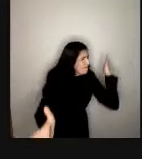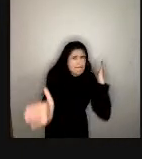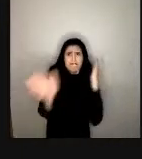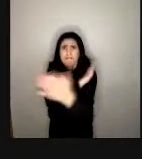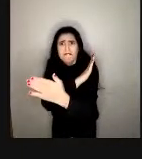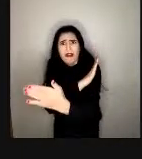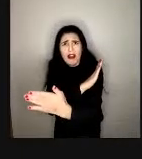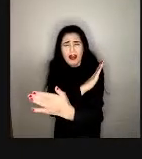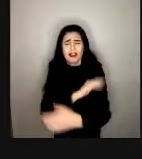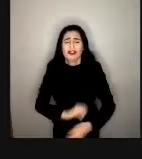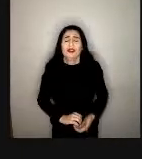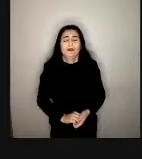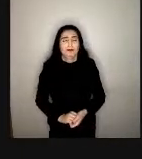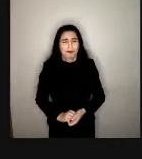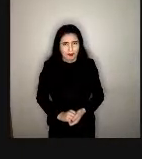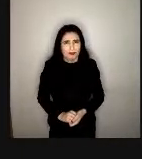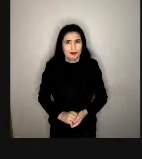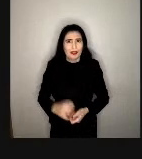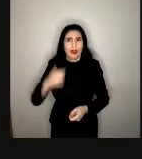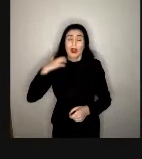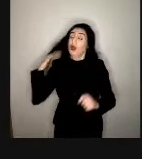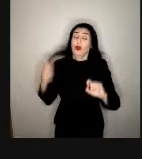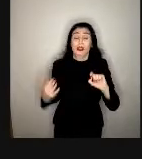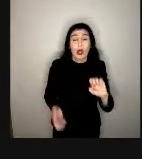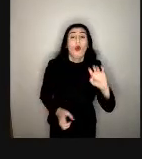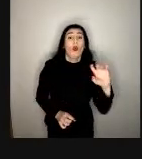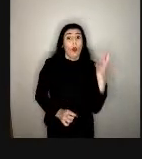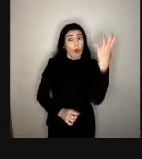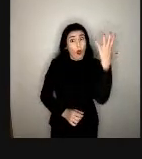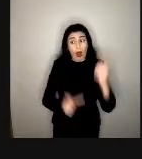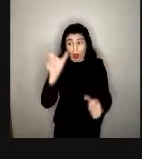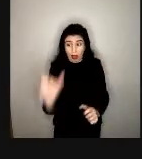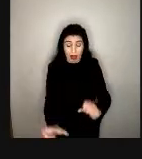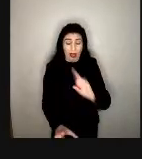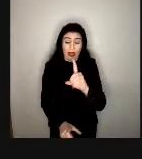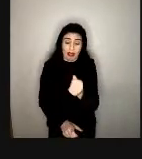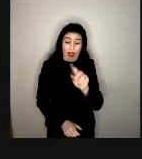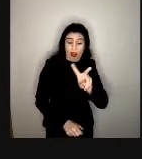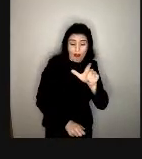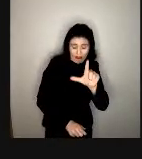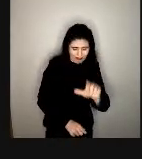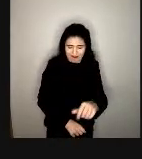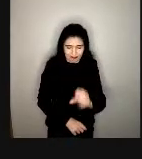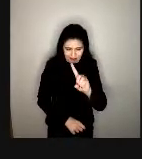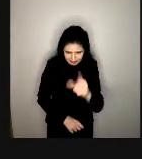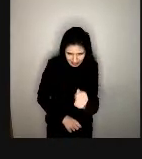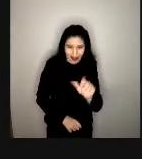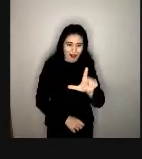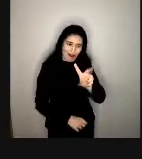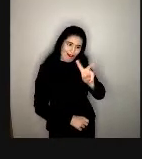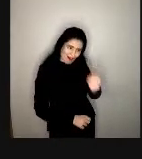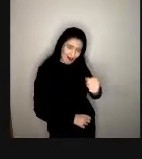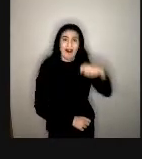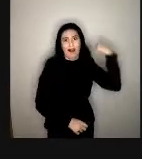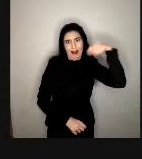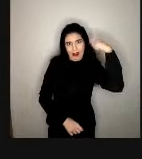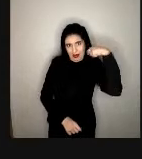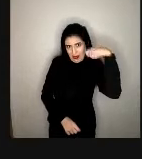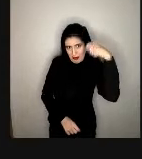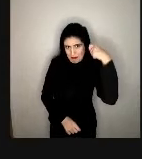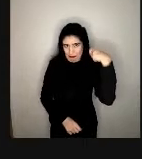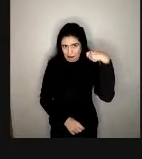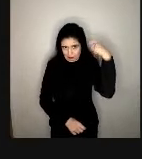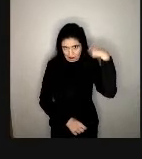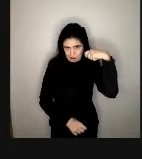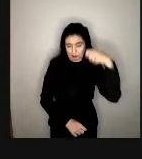isso ao mesmo tempo. E foi o que aconteceu com a Dalva, que era uma atriz. Ela é uma atriz, está firme e forte aí,